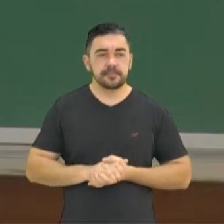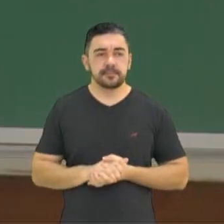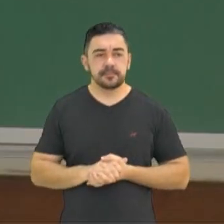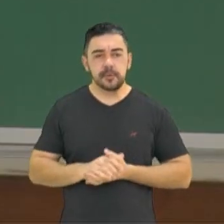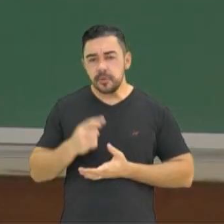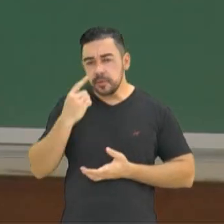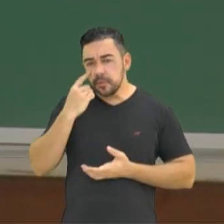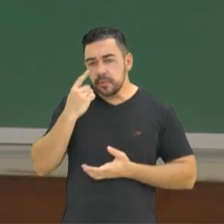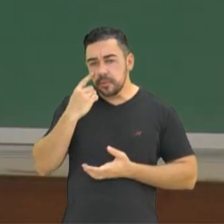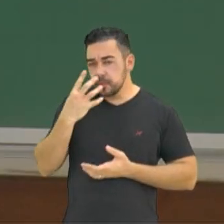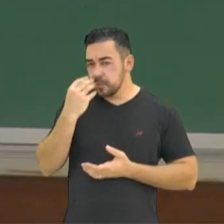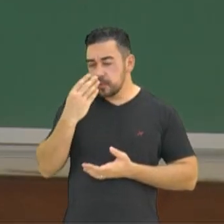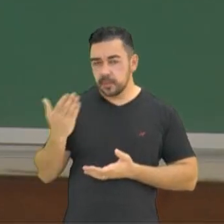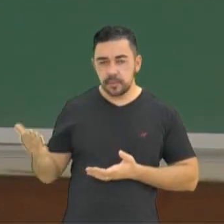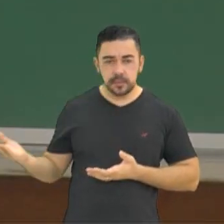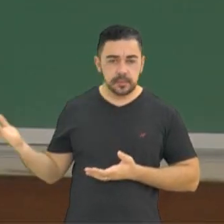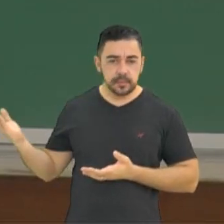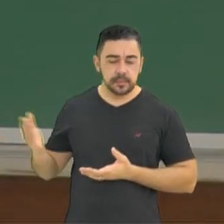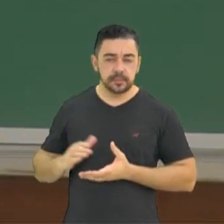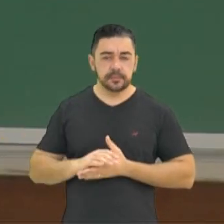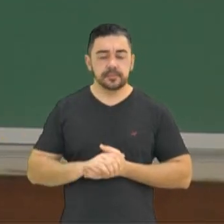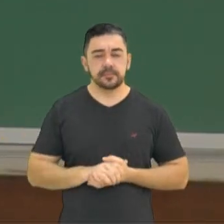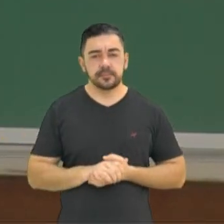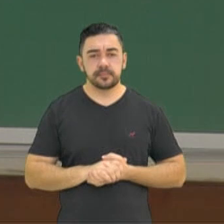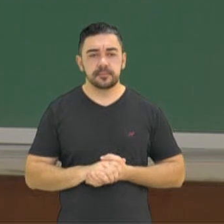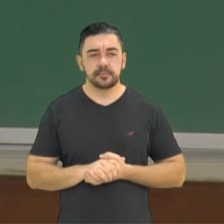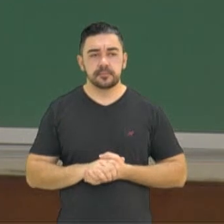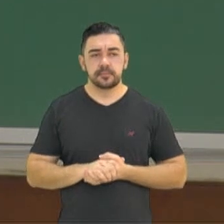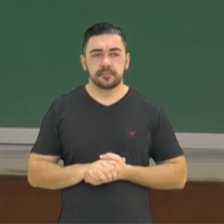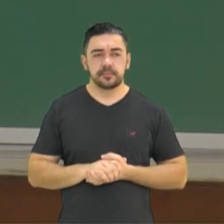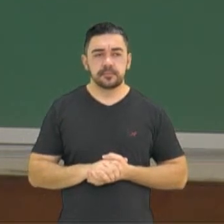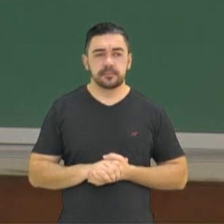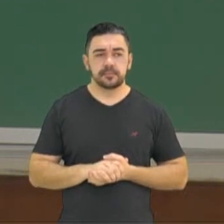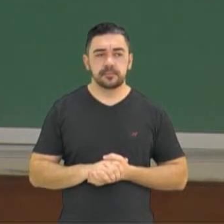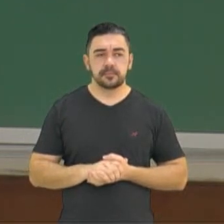a fotografia a seguir. Olha a fotografia a seguir.